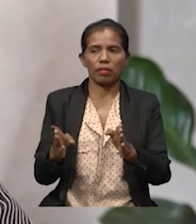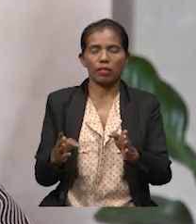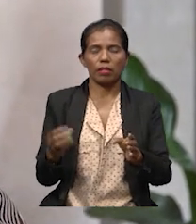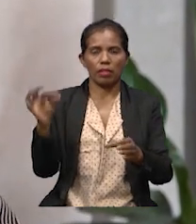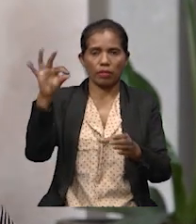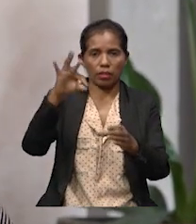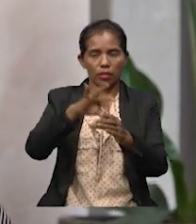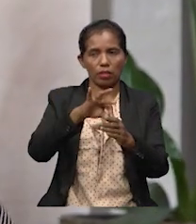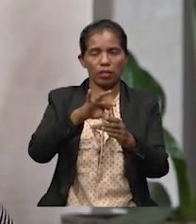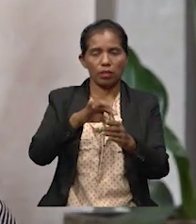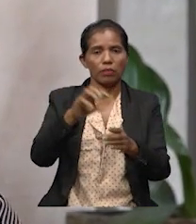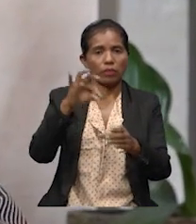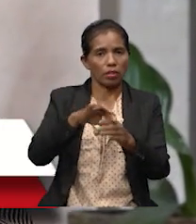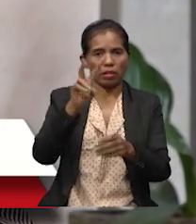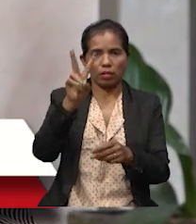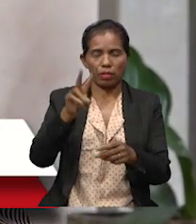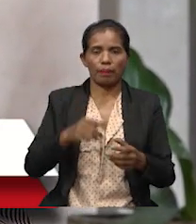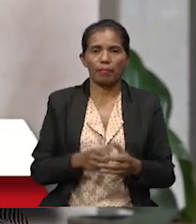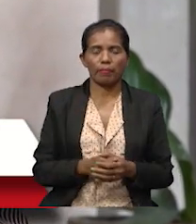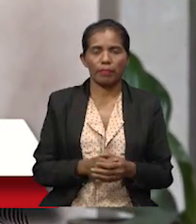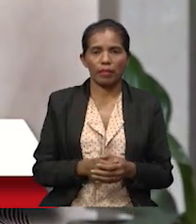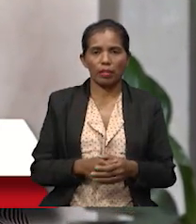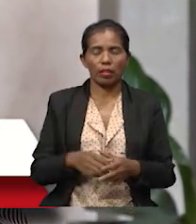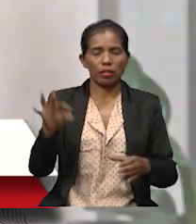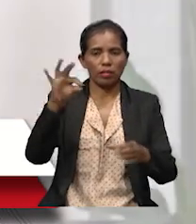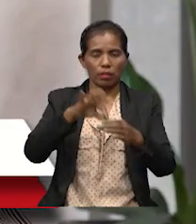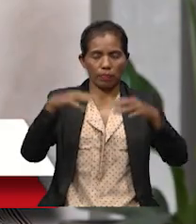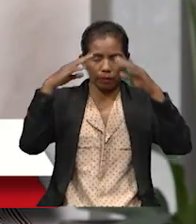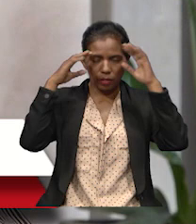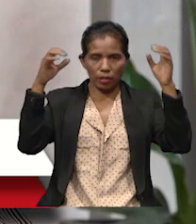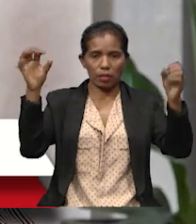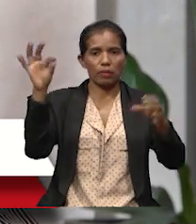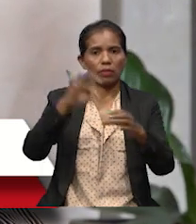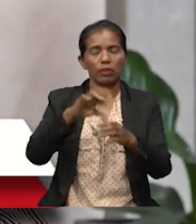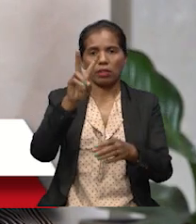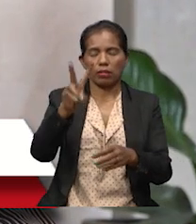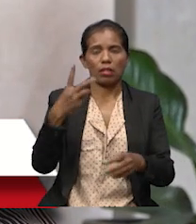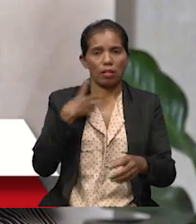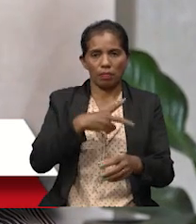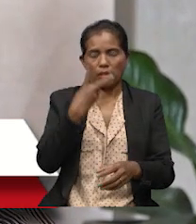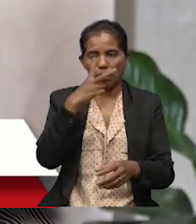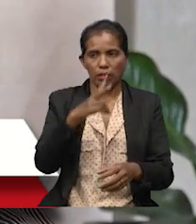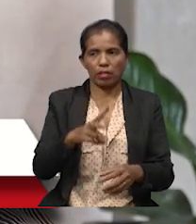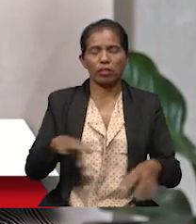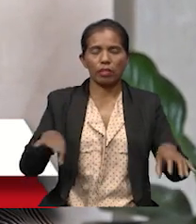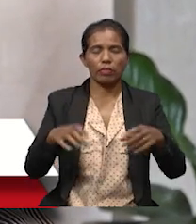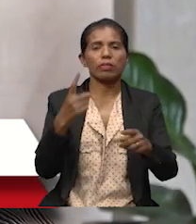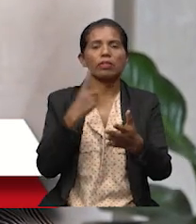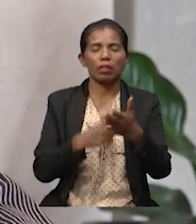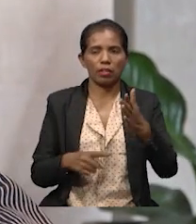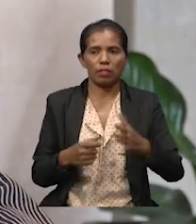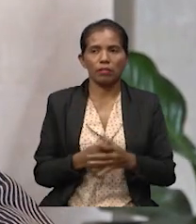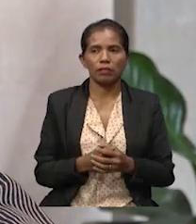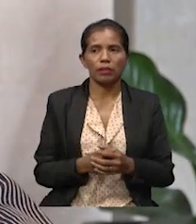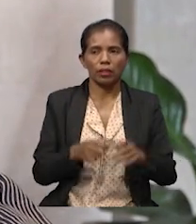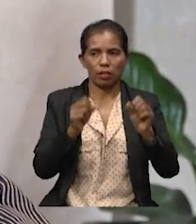eleições, segunda volta, eleições presidenciais, segunda volta, né? A mi be rela, be esforçar em maca.